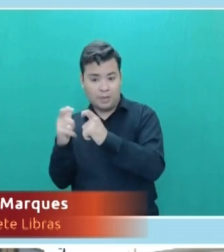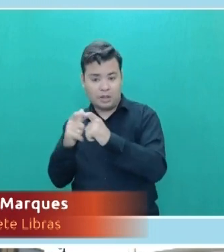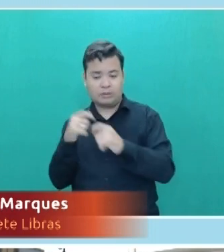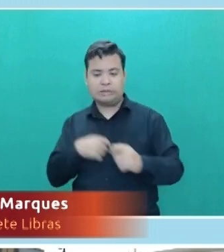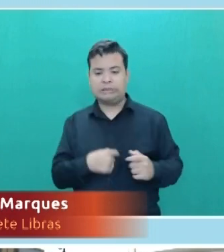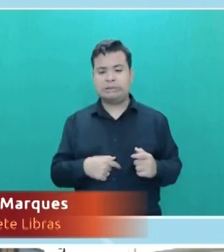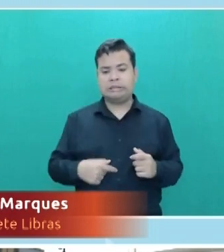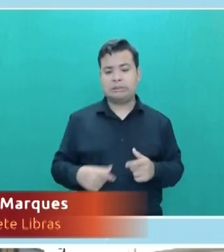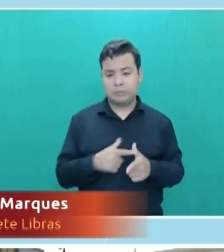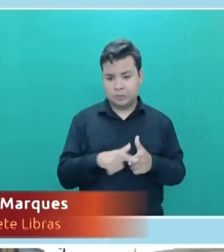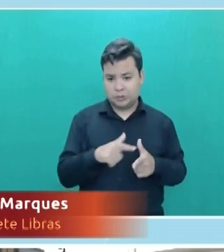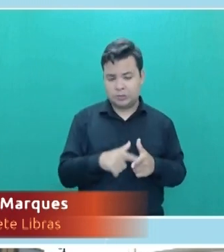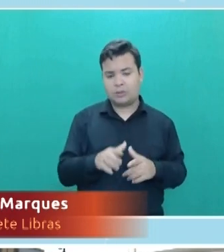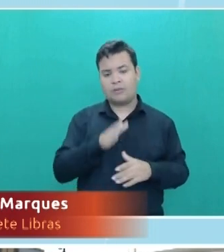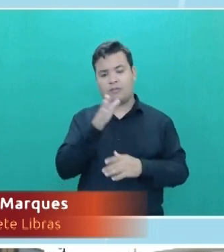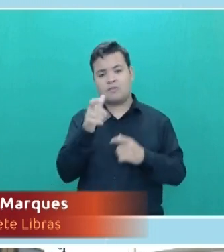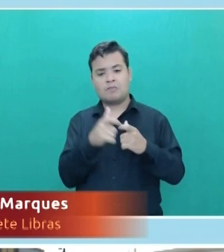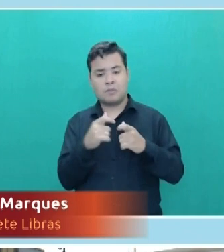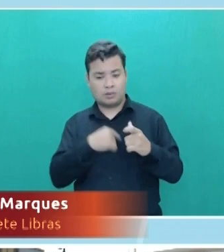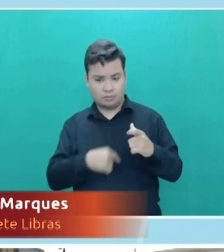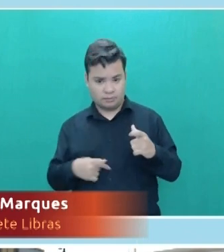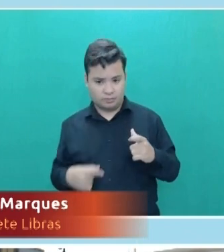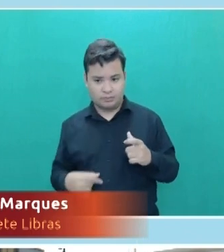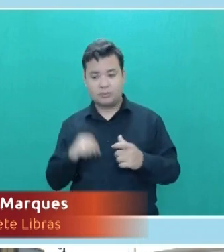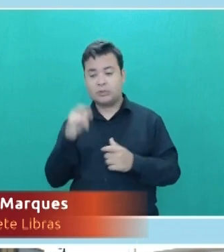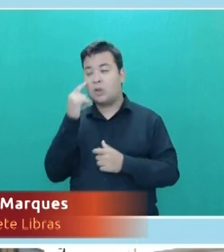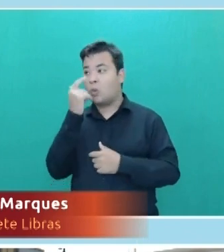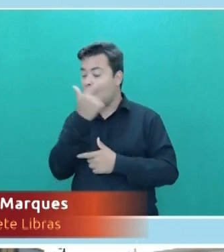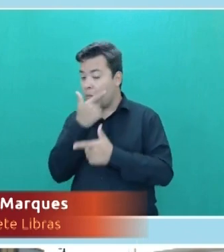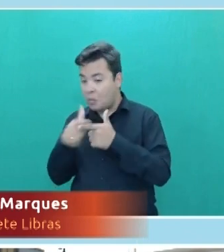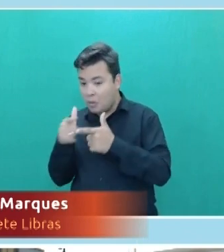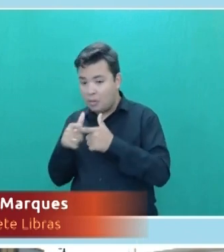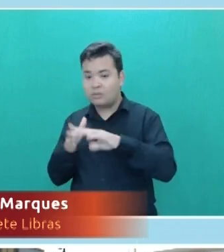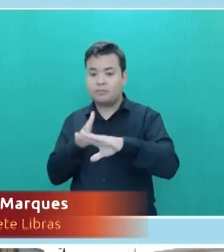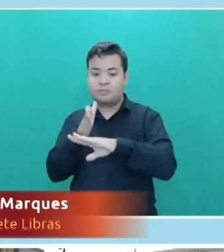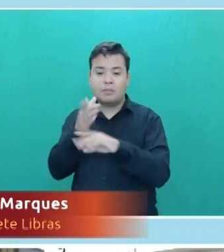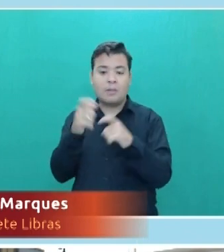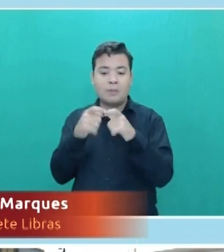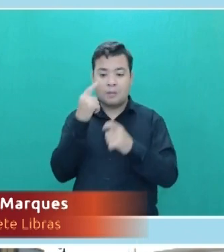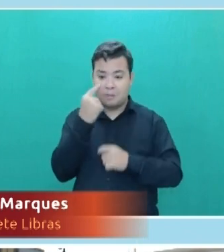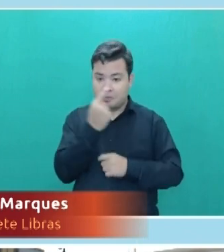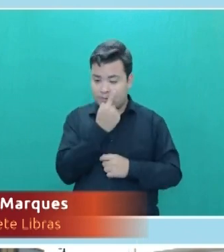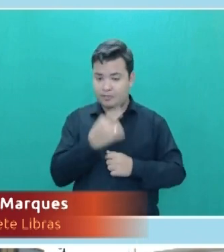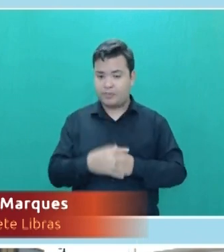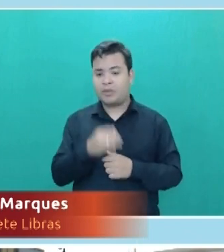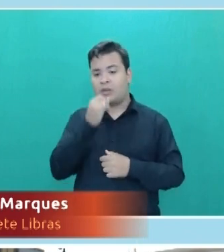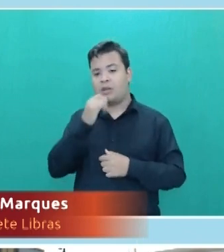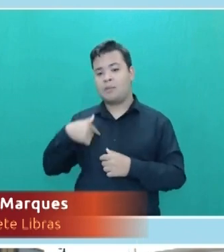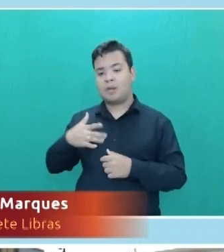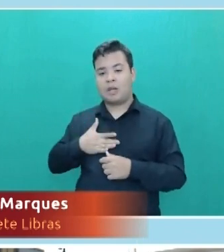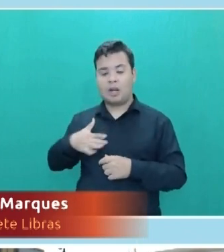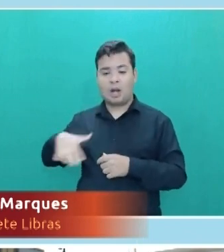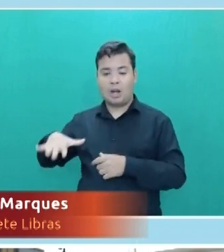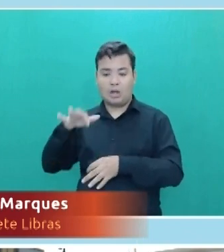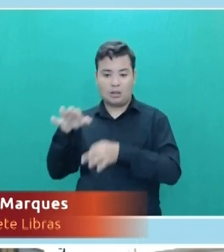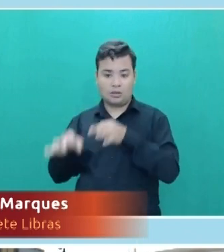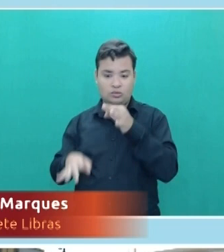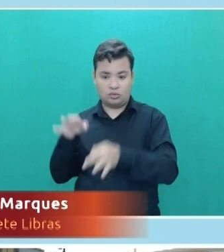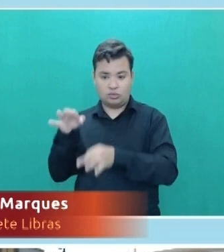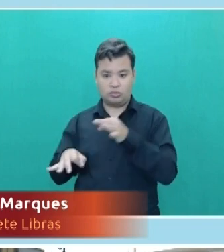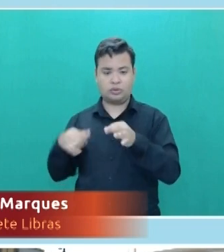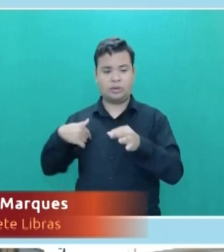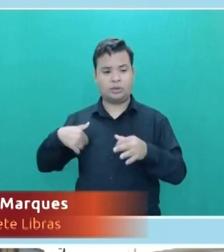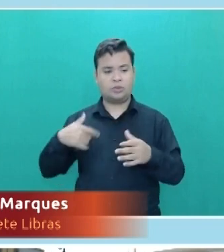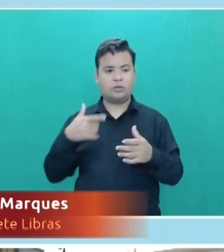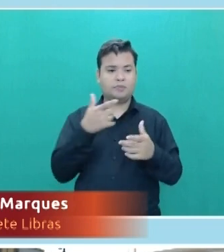um gastro. Estou com problema no meu olho, eu vou procurar um oftalmo. Se eu tenho um problema meu jurídico na minha relação de trabalho, eu vou buscar